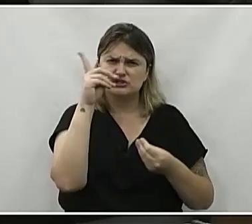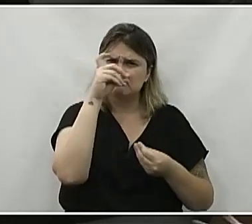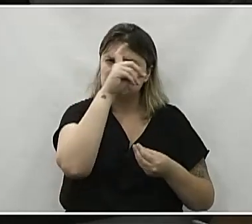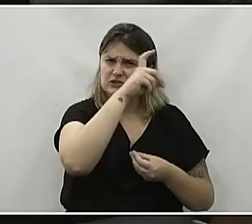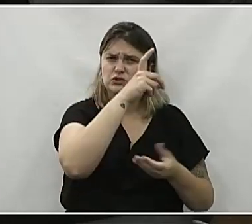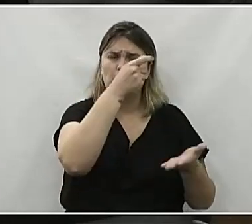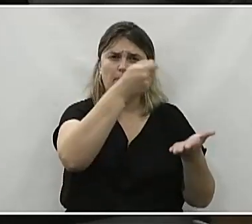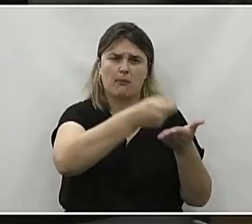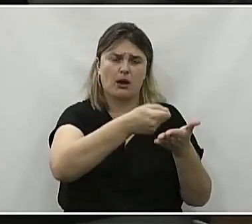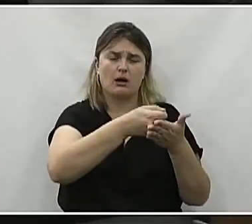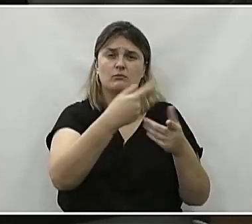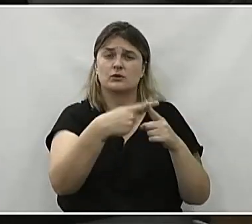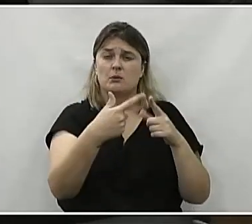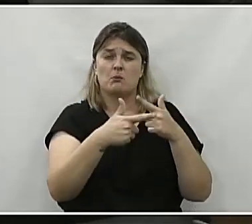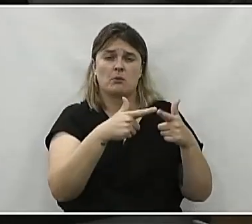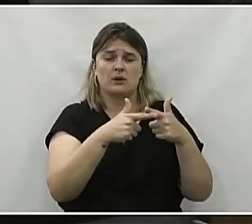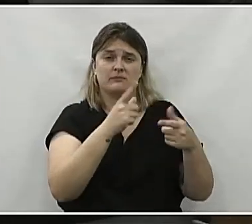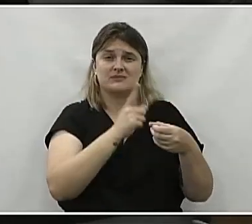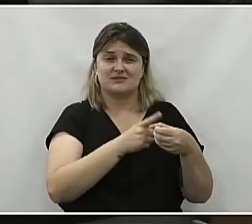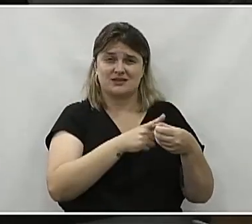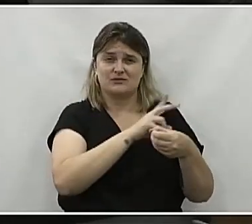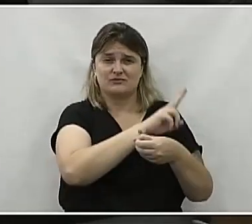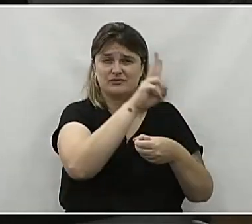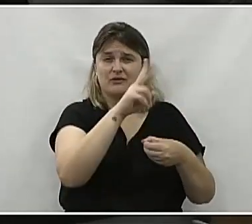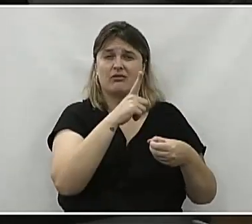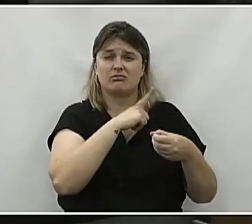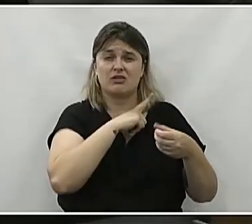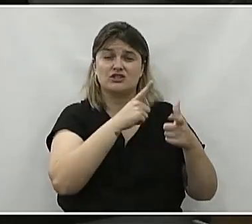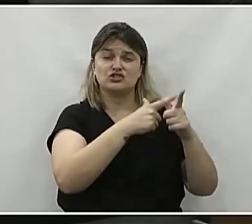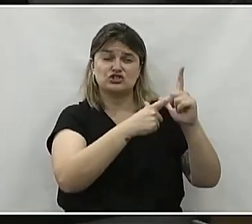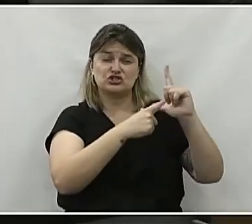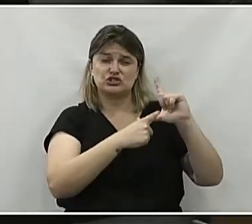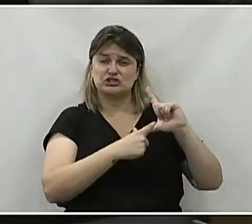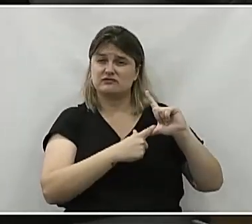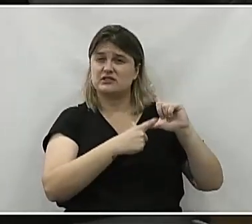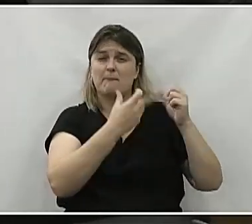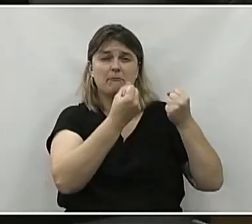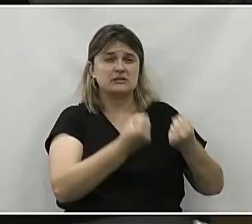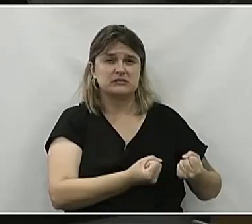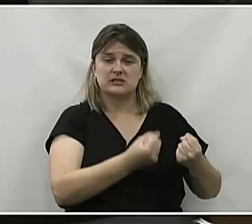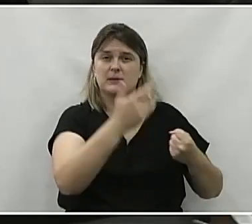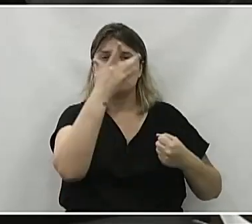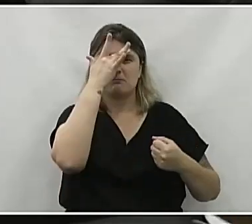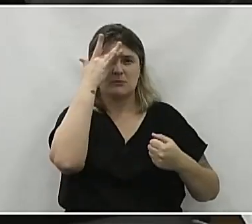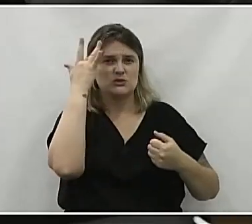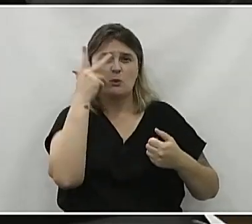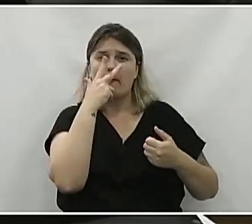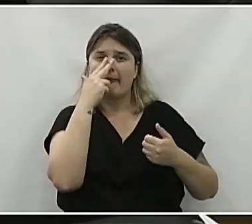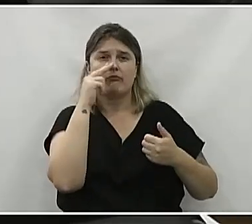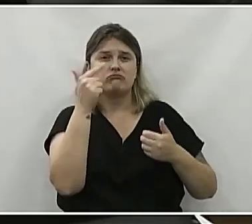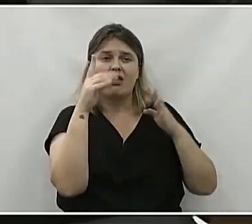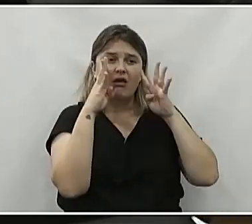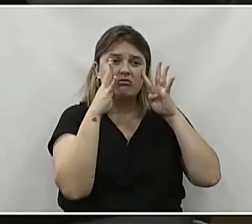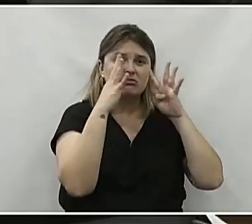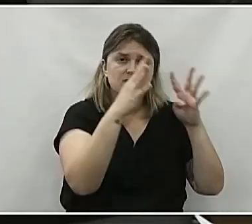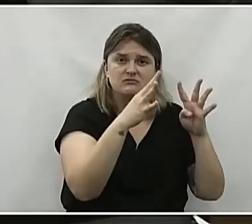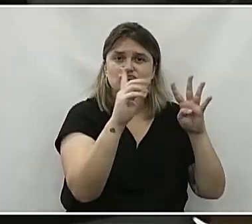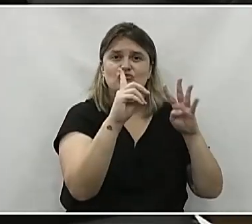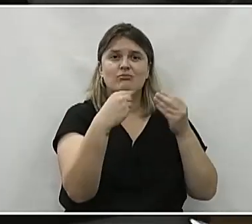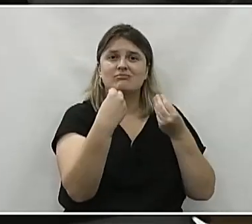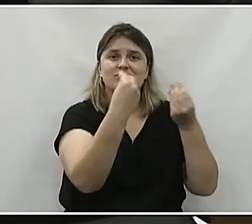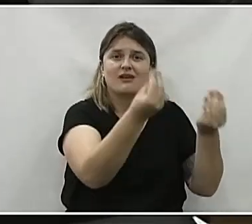o na vitória tem do fundo Previdenciário as pessoas não estão dando importância para